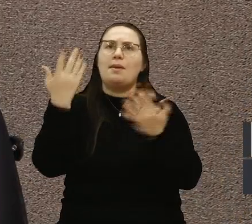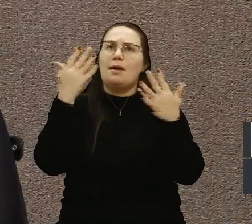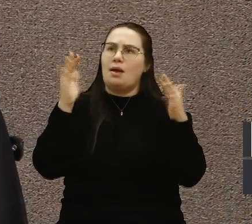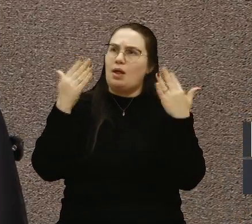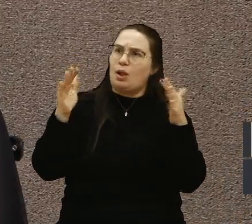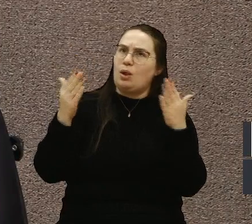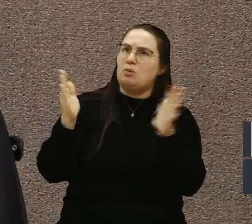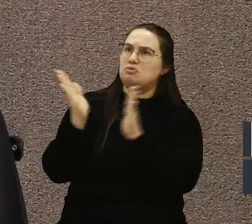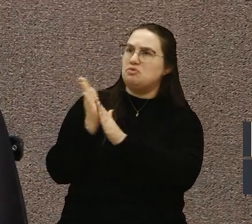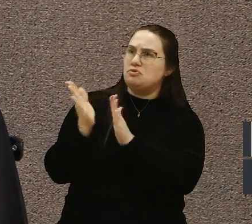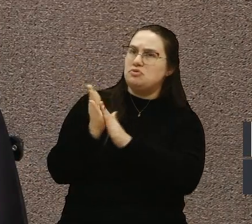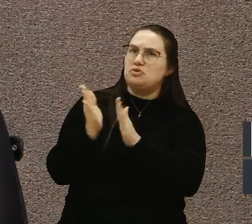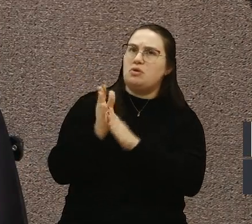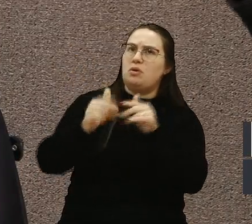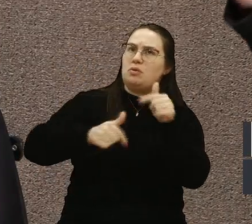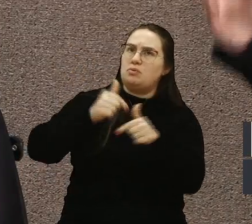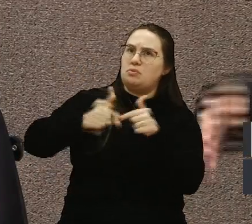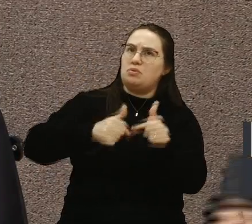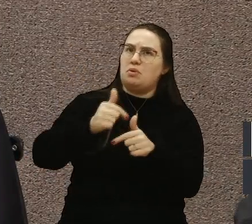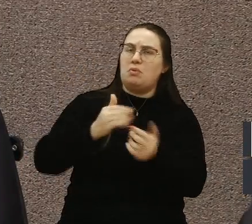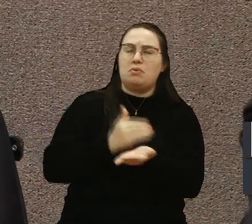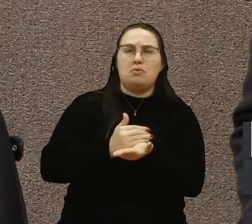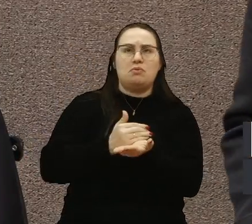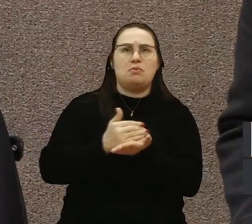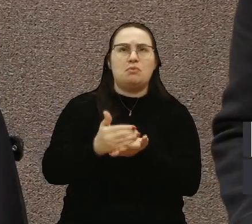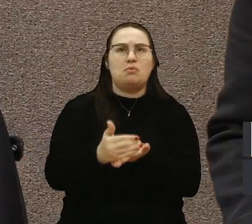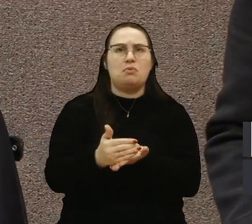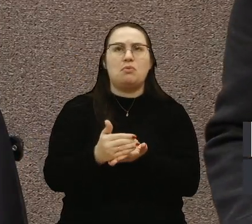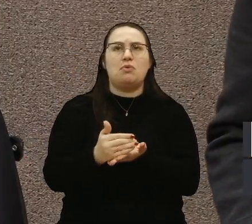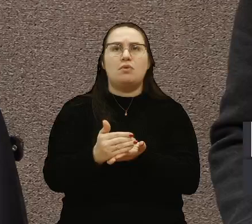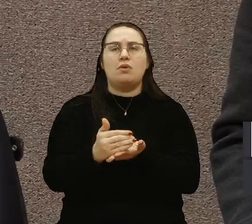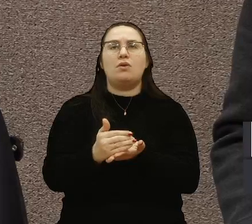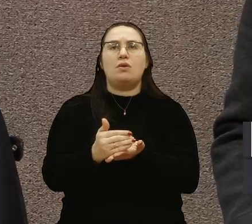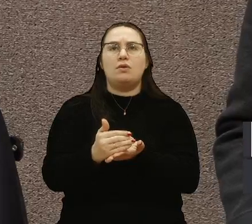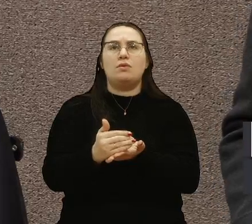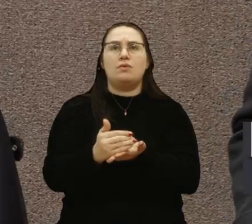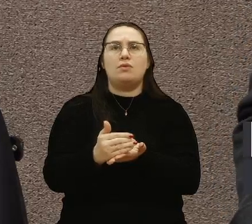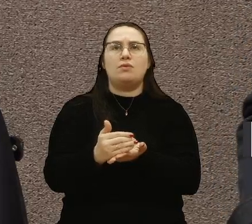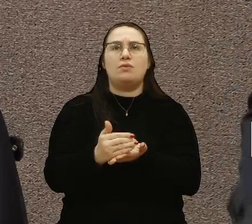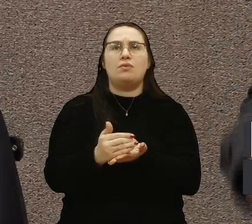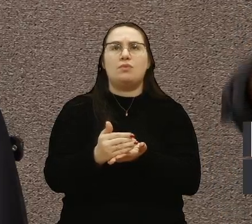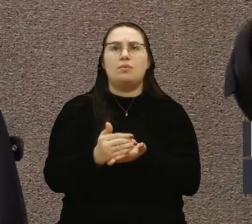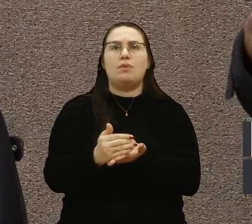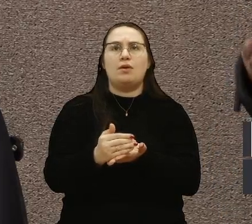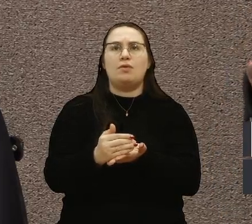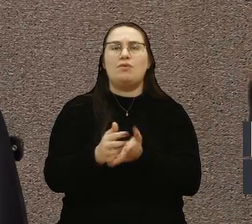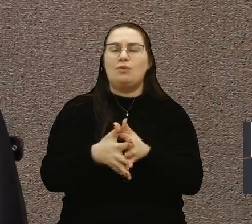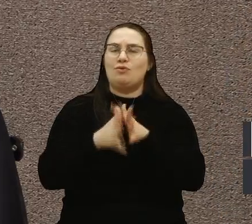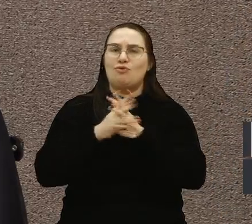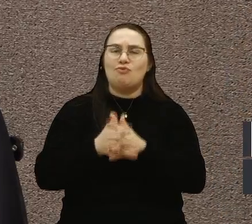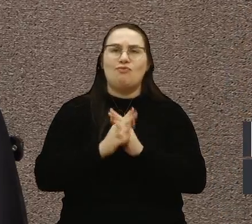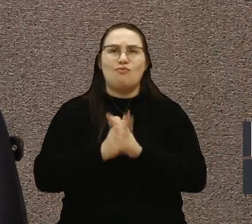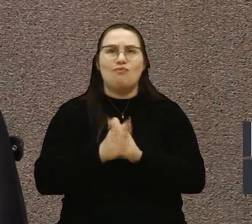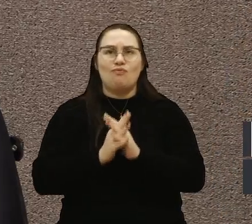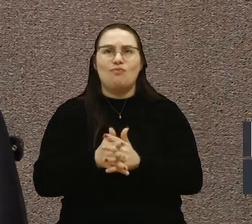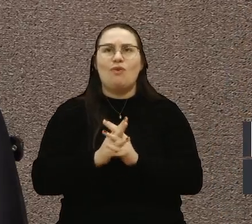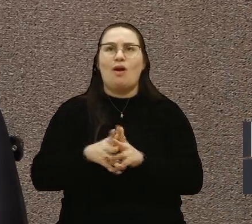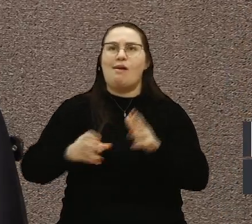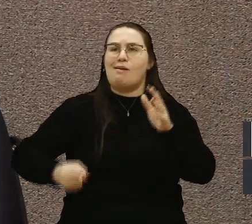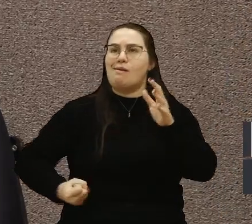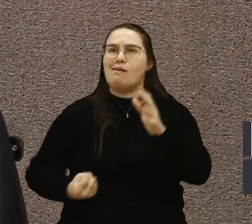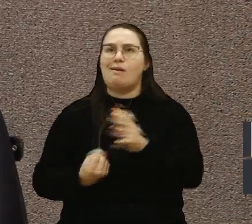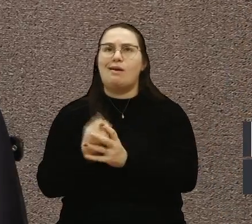um trabalho que nós acompanhamos um pouco desde o início. E a gente sabe o quanto foi complexa a